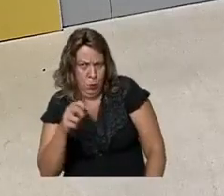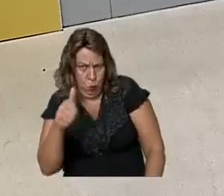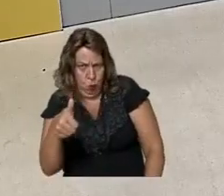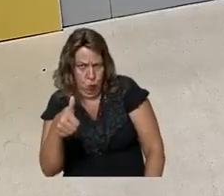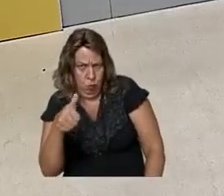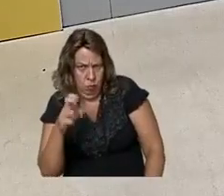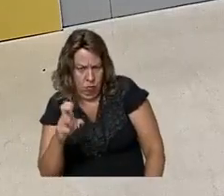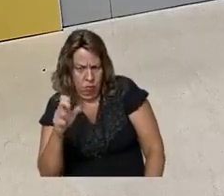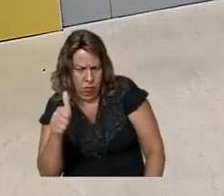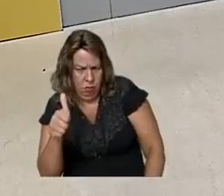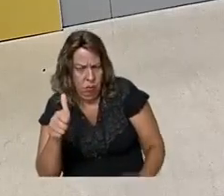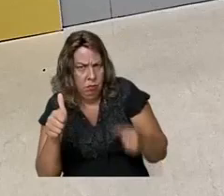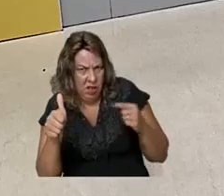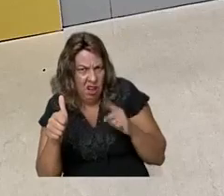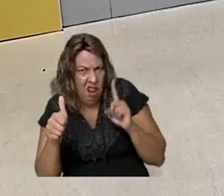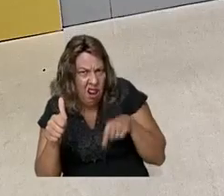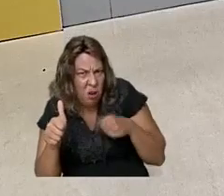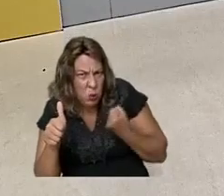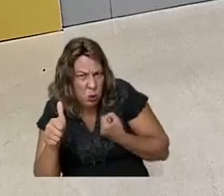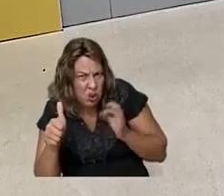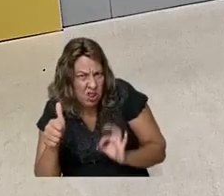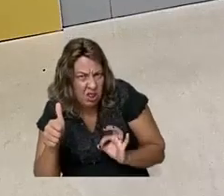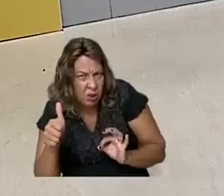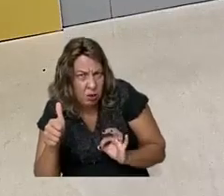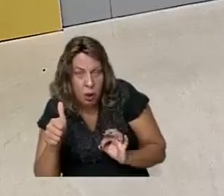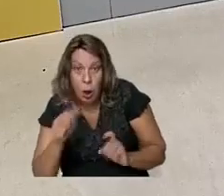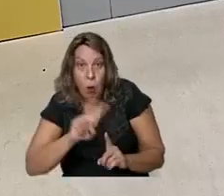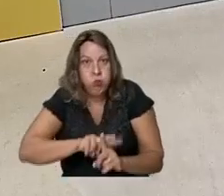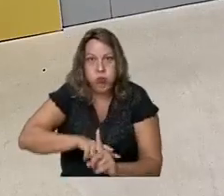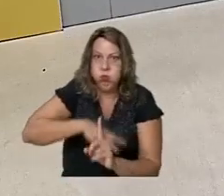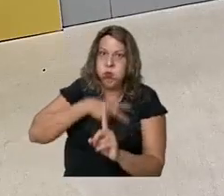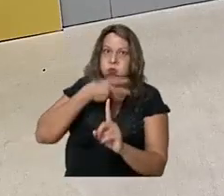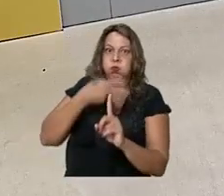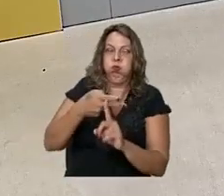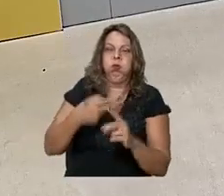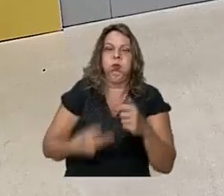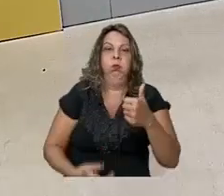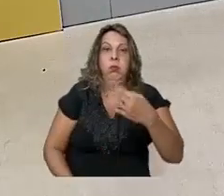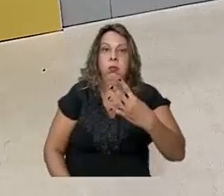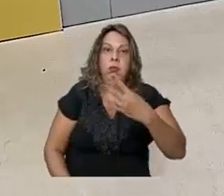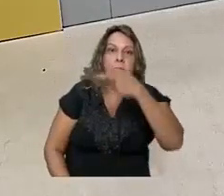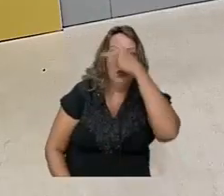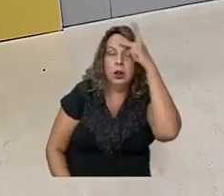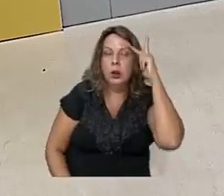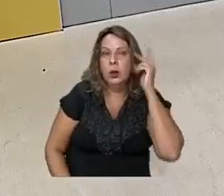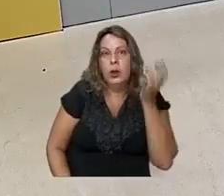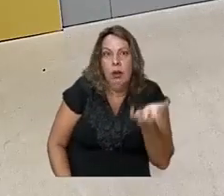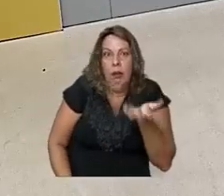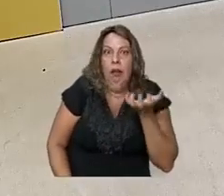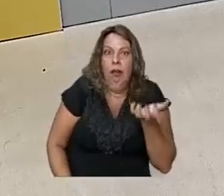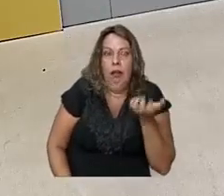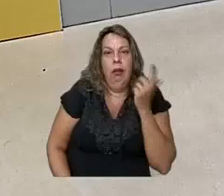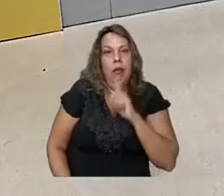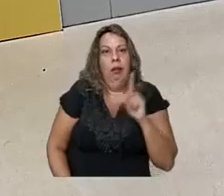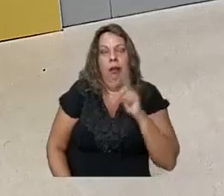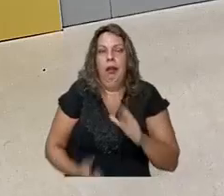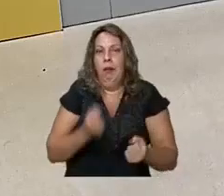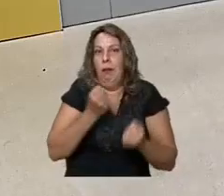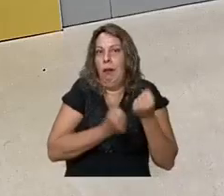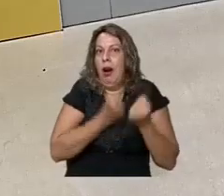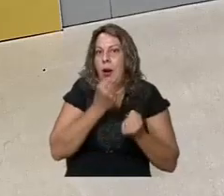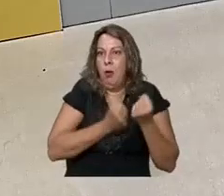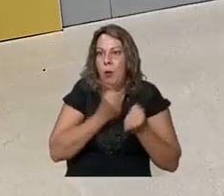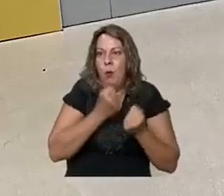51? 51! Dobrou a fila de espera, 14 títulos querendo a bolinha decisiva para levar o Fiat Mobi